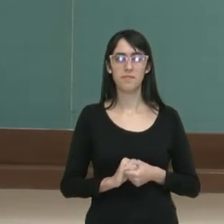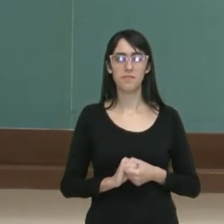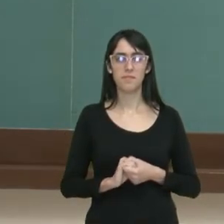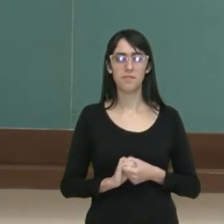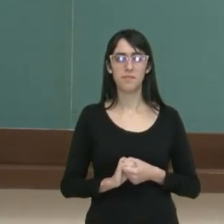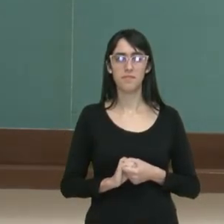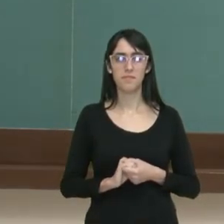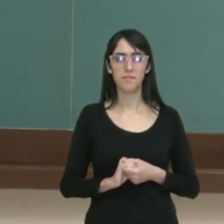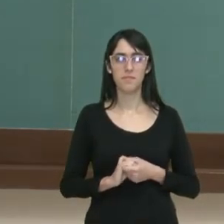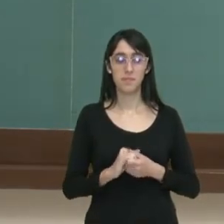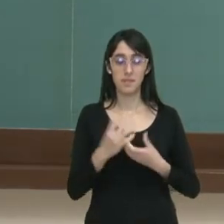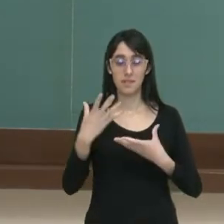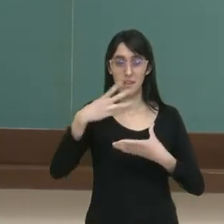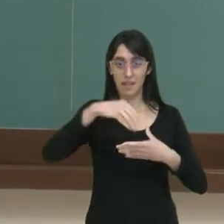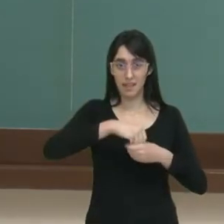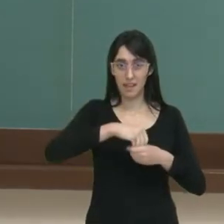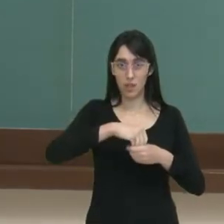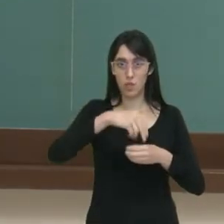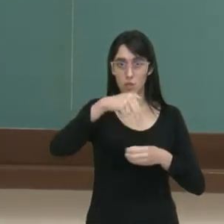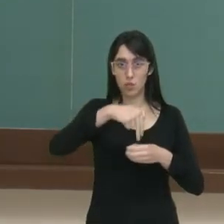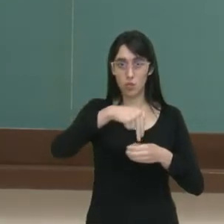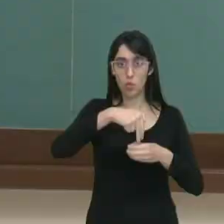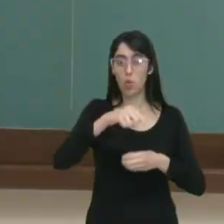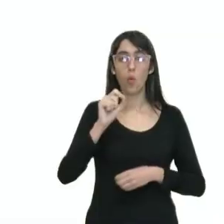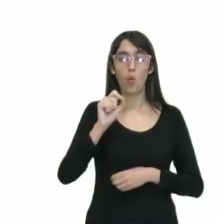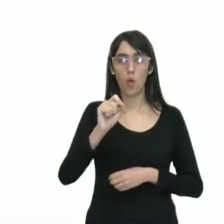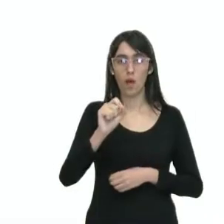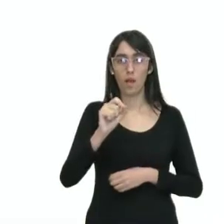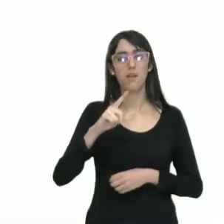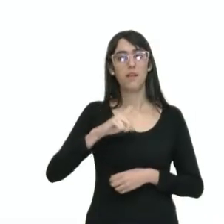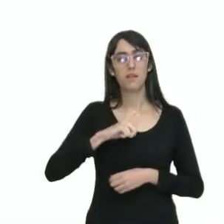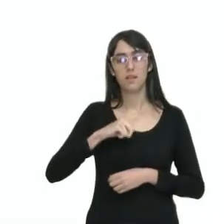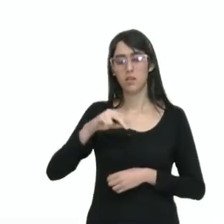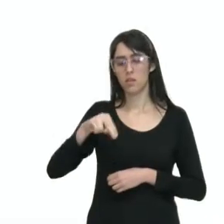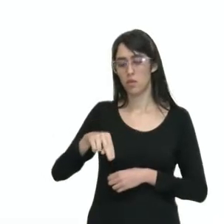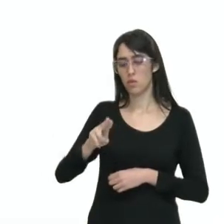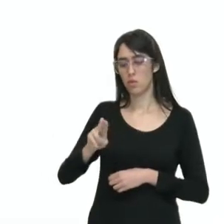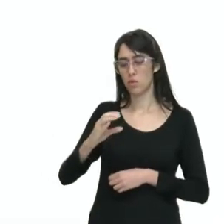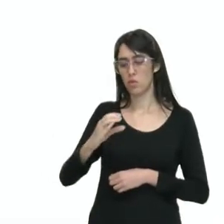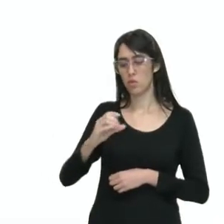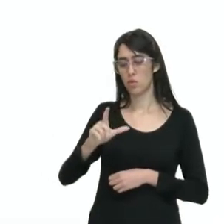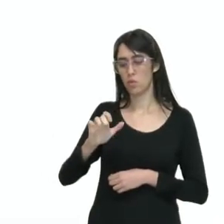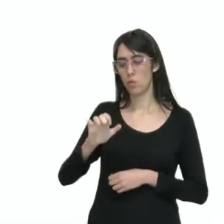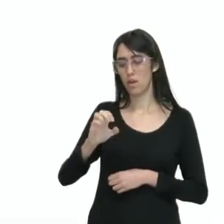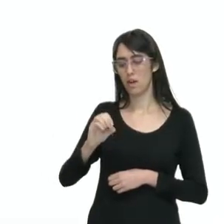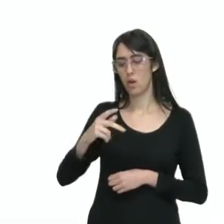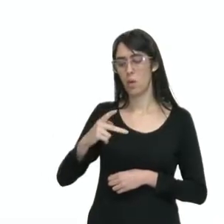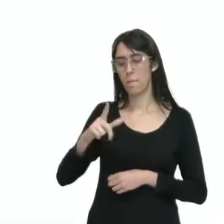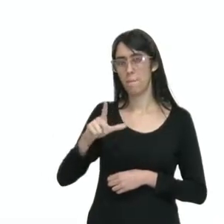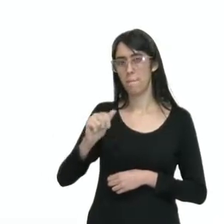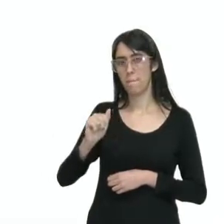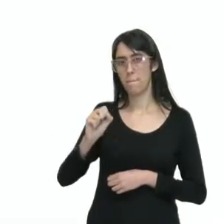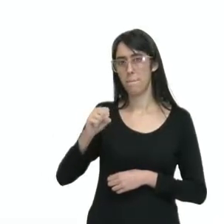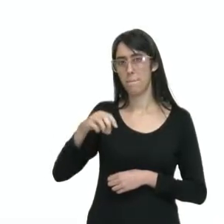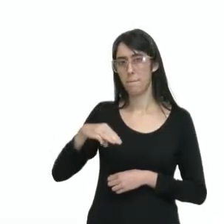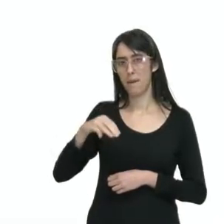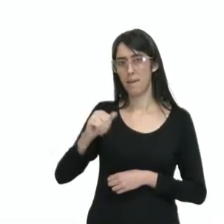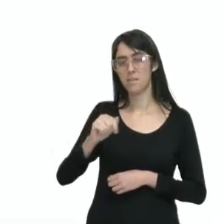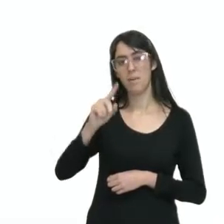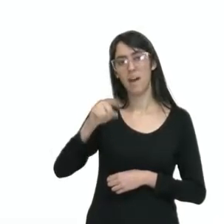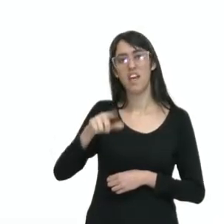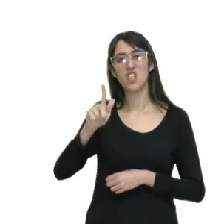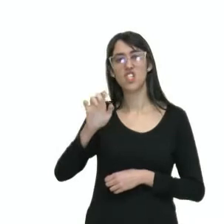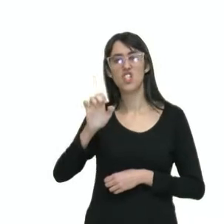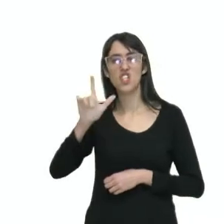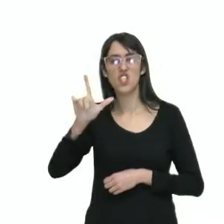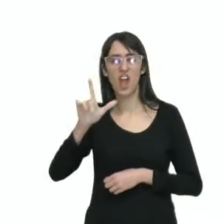No interior do núcleo tem o nucleoplasma, que é uma espécie de gel, um